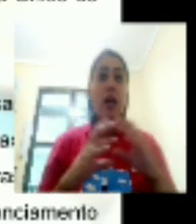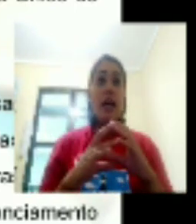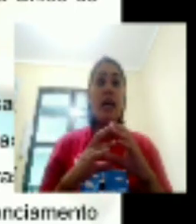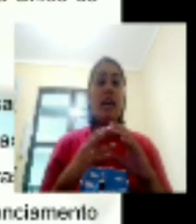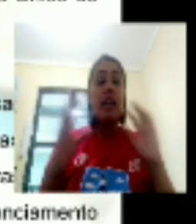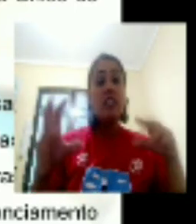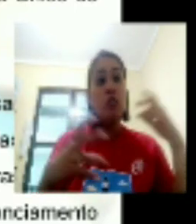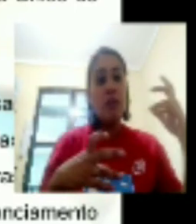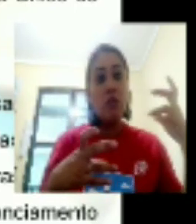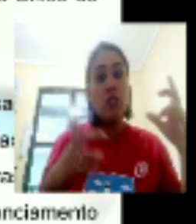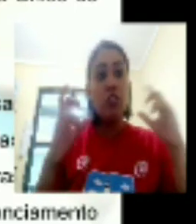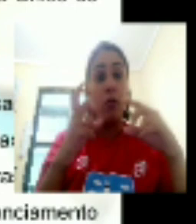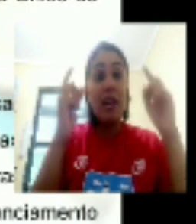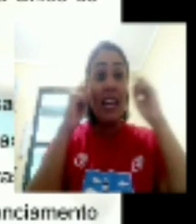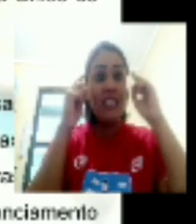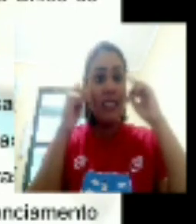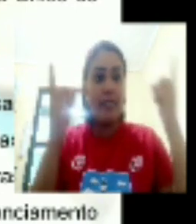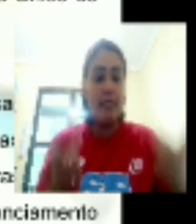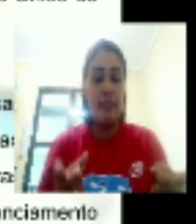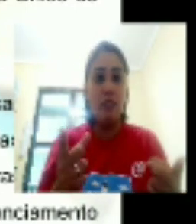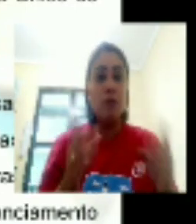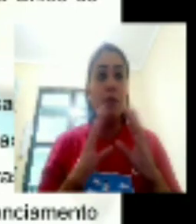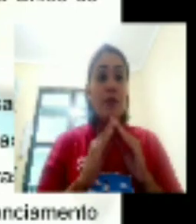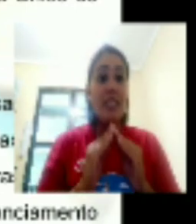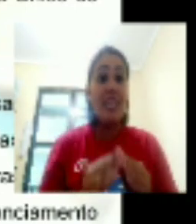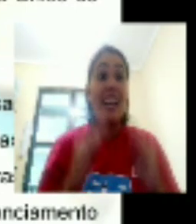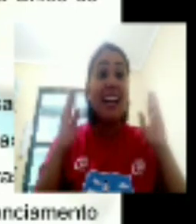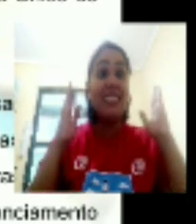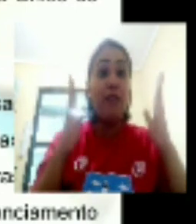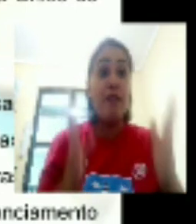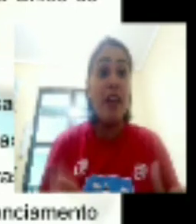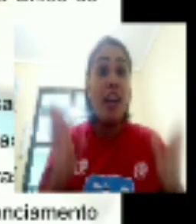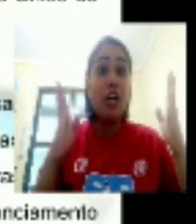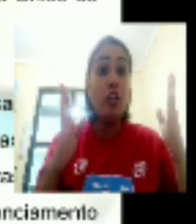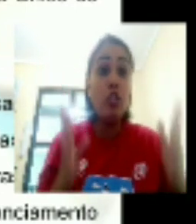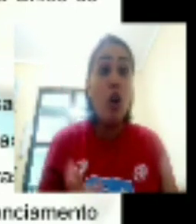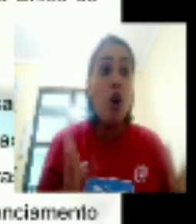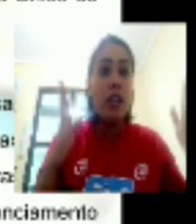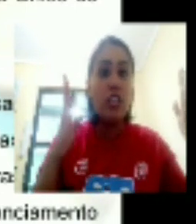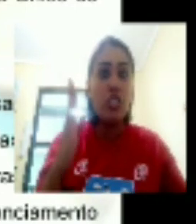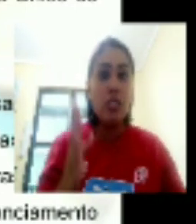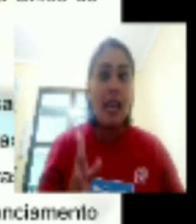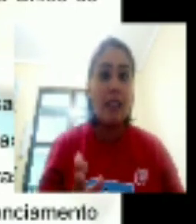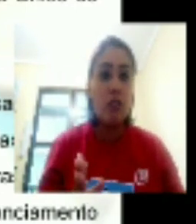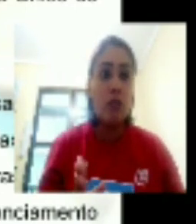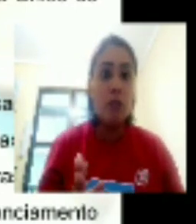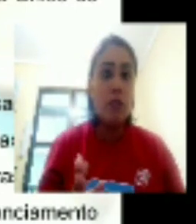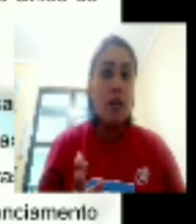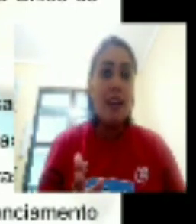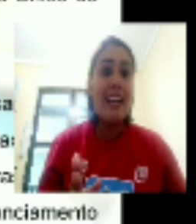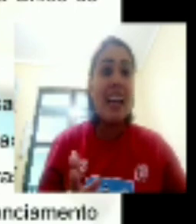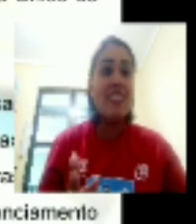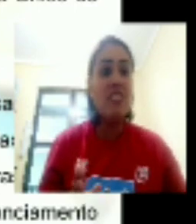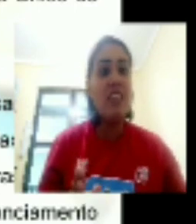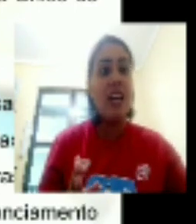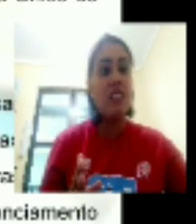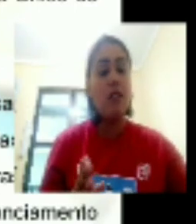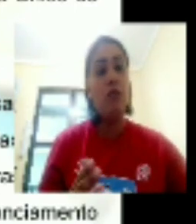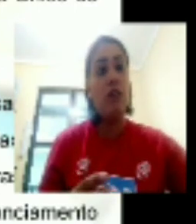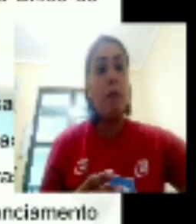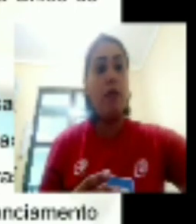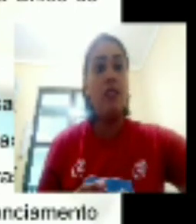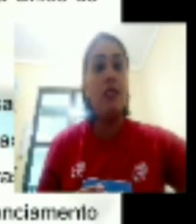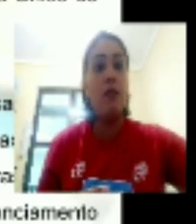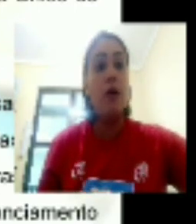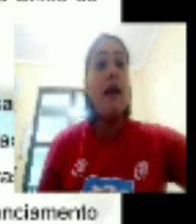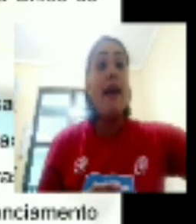Mas essas pessoas estão esquecendo que é dever do Estado garantir a